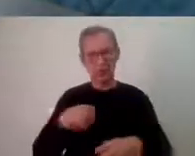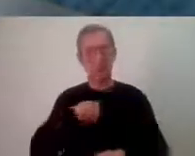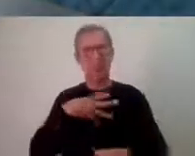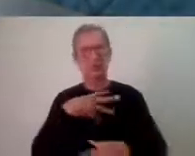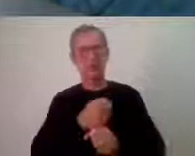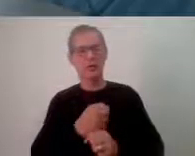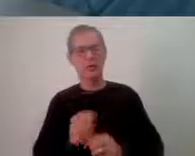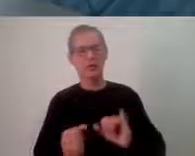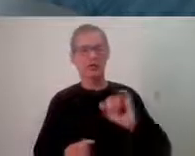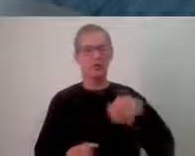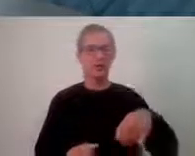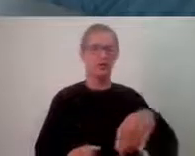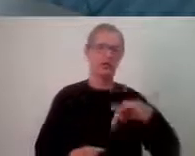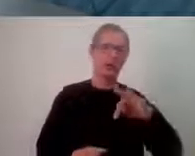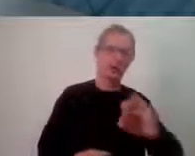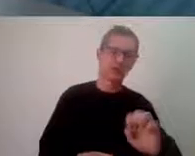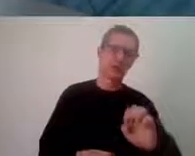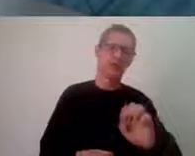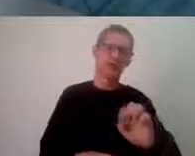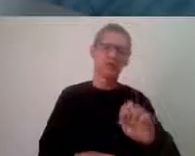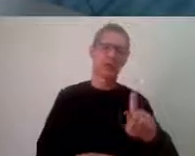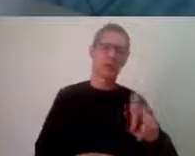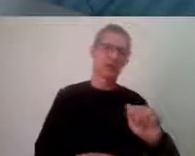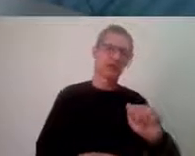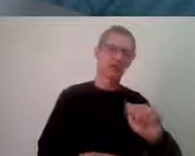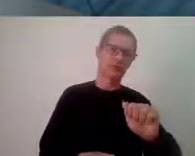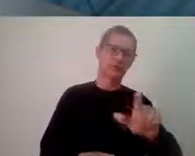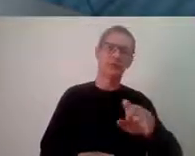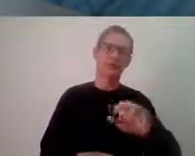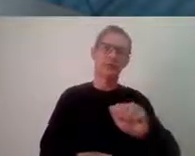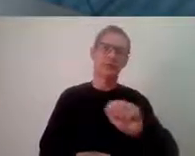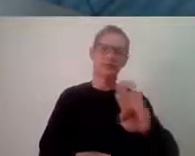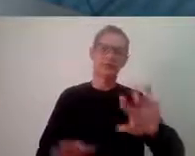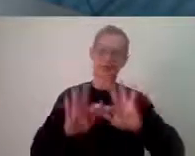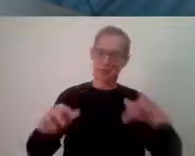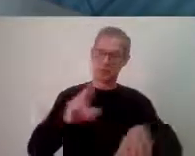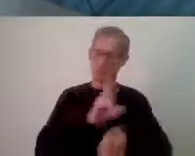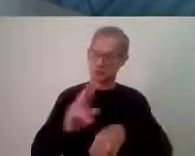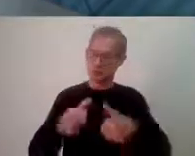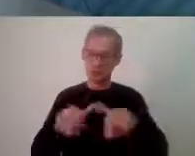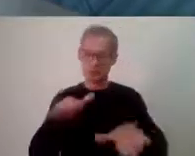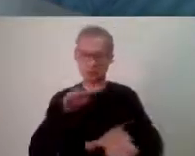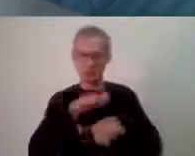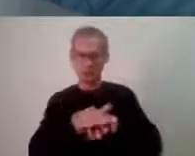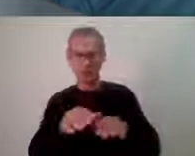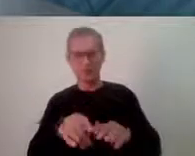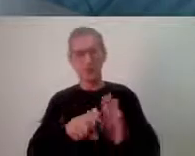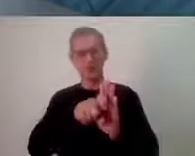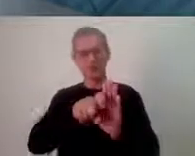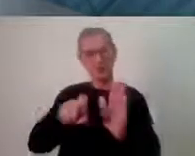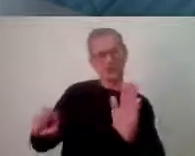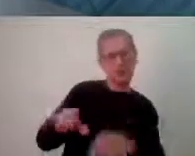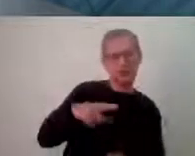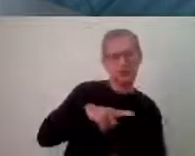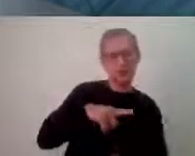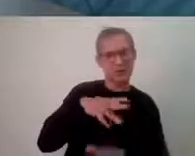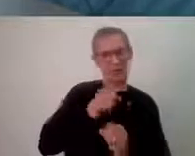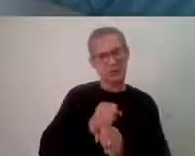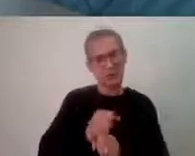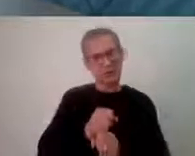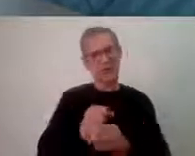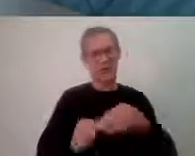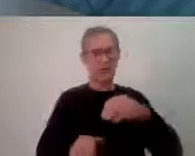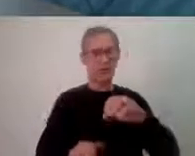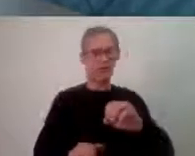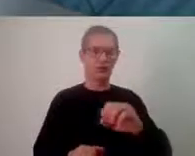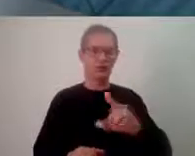calcular a integral de AB da minha função. Tomando cuidado que se ela estiver abaixo do eixo x, você tem que calcular um